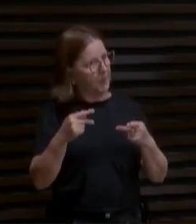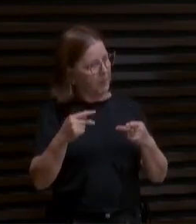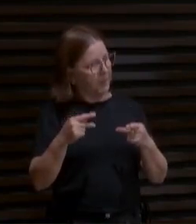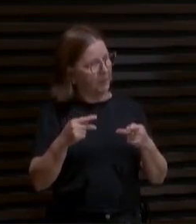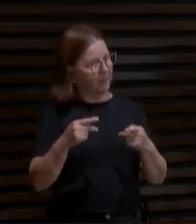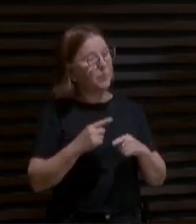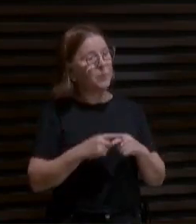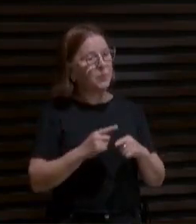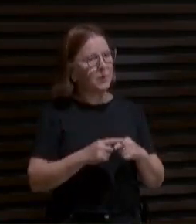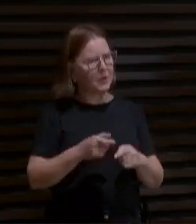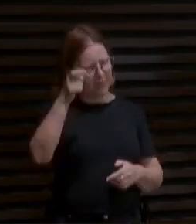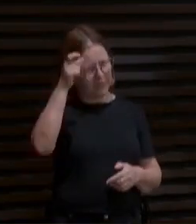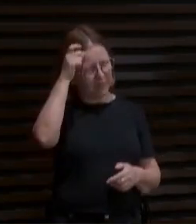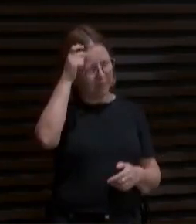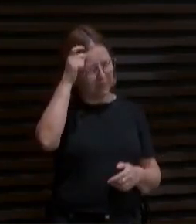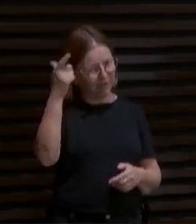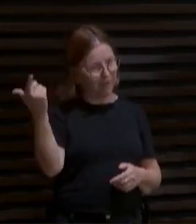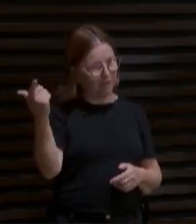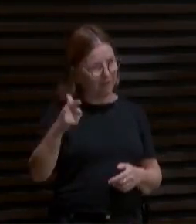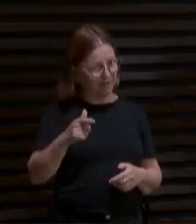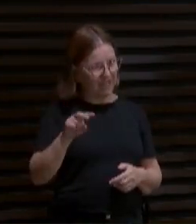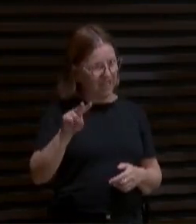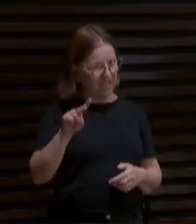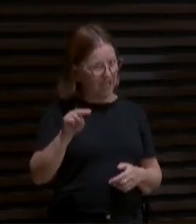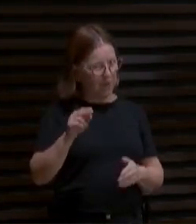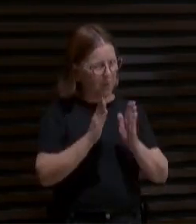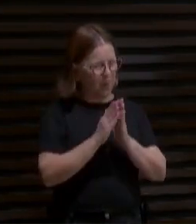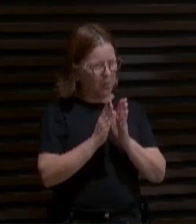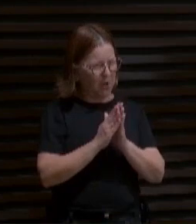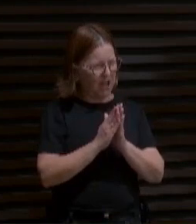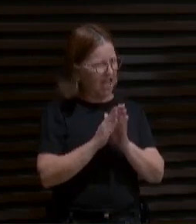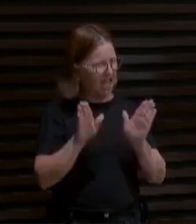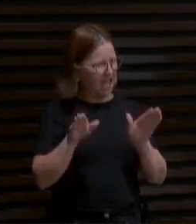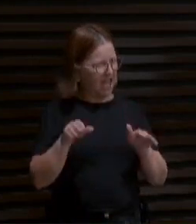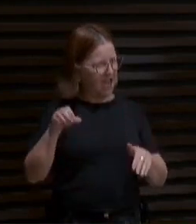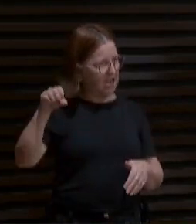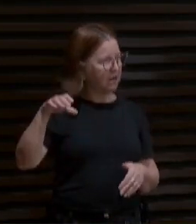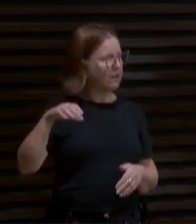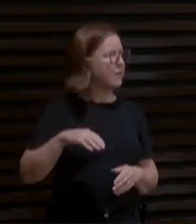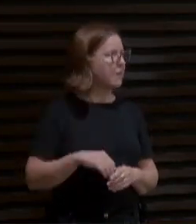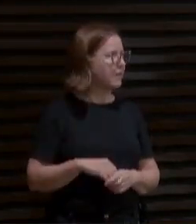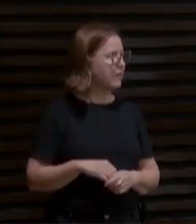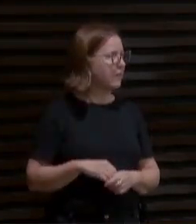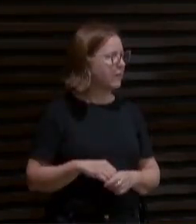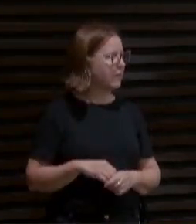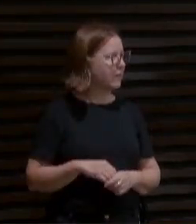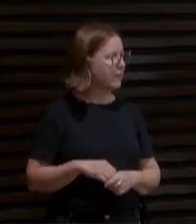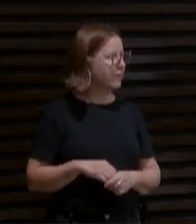Satanás, ele vem com o anjo de luz. Qual é o...